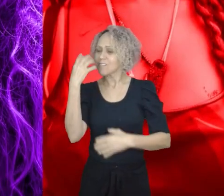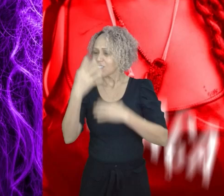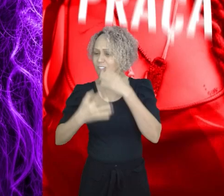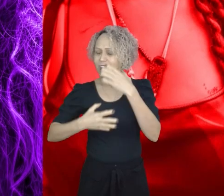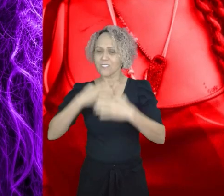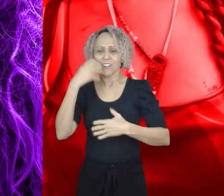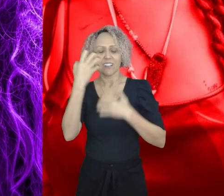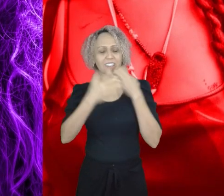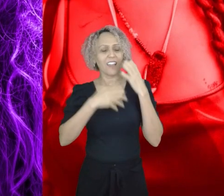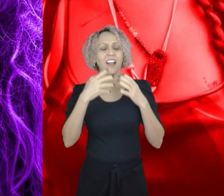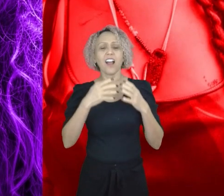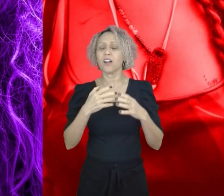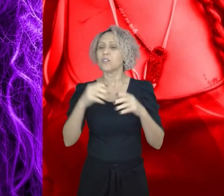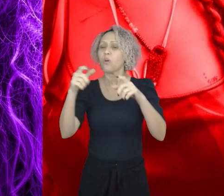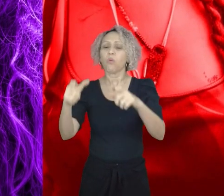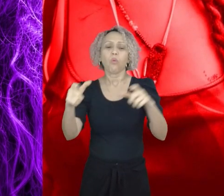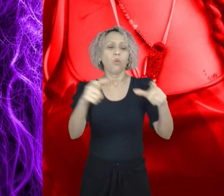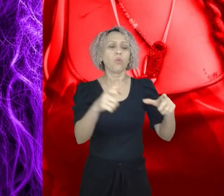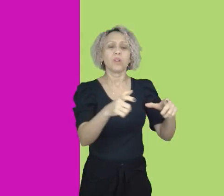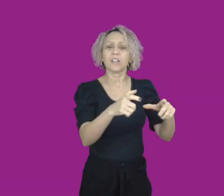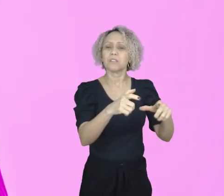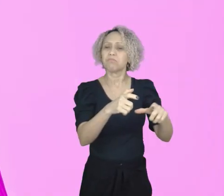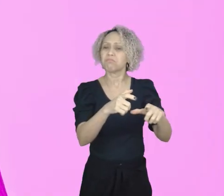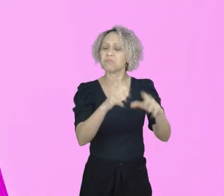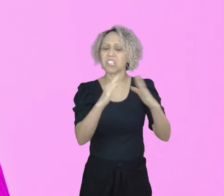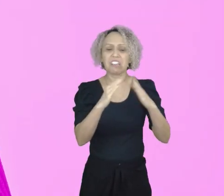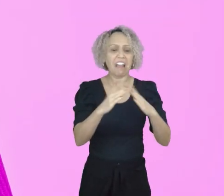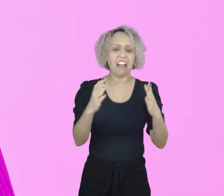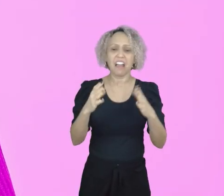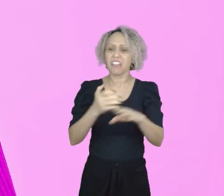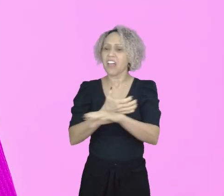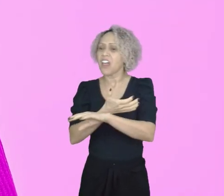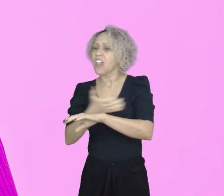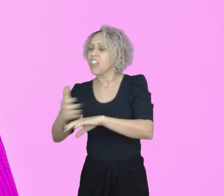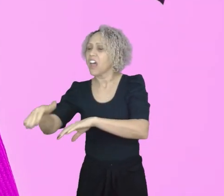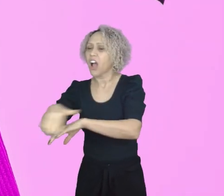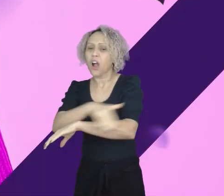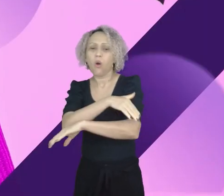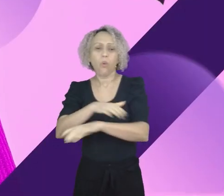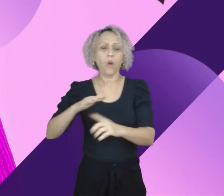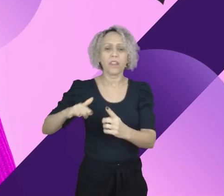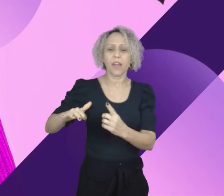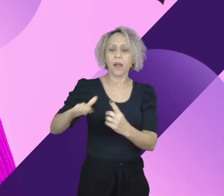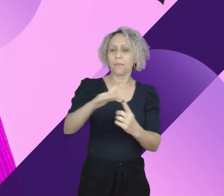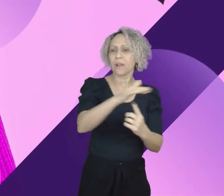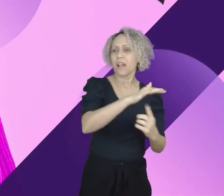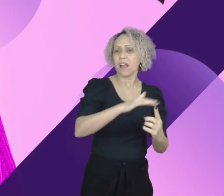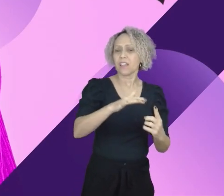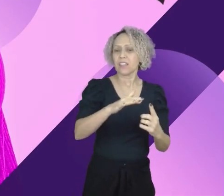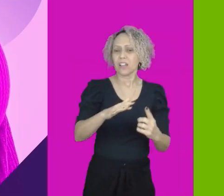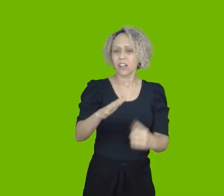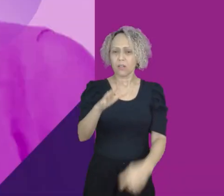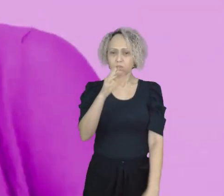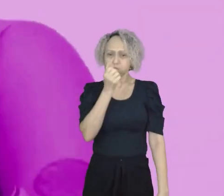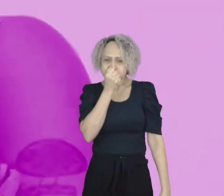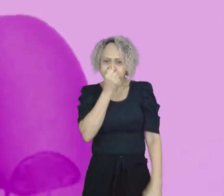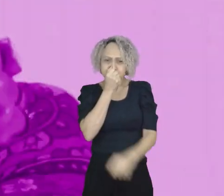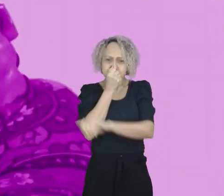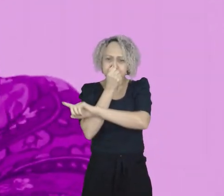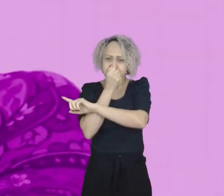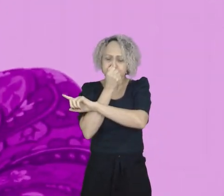Seja em casa, no campo, na rua ou na praça, chega de mordaça, agora eu vou falar.